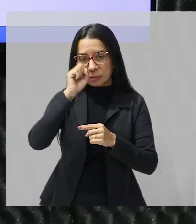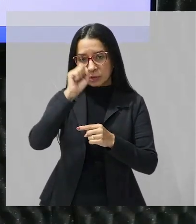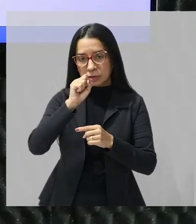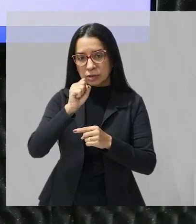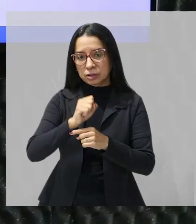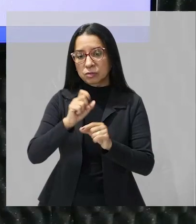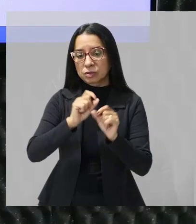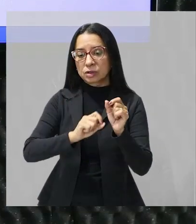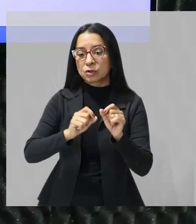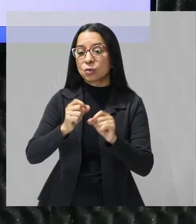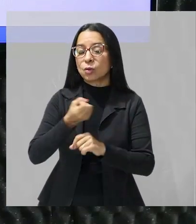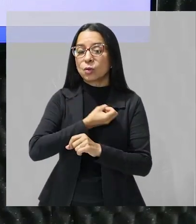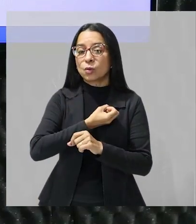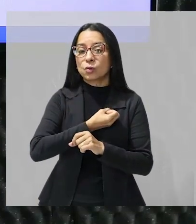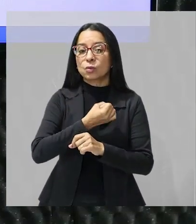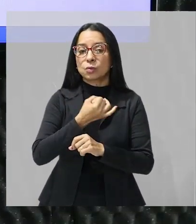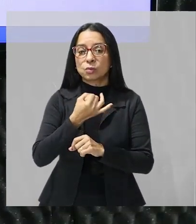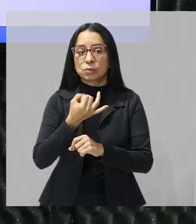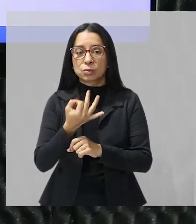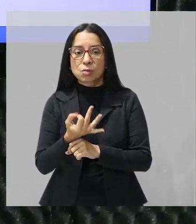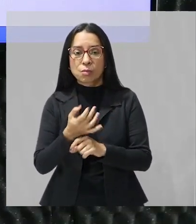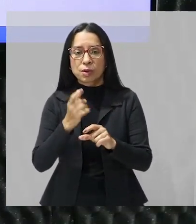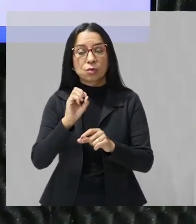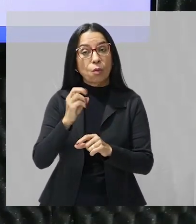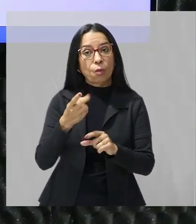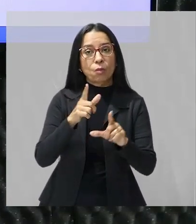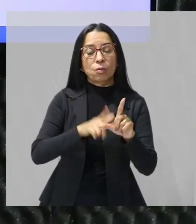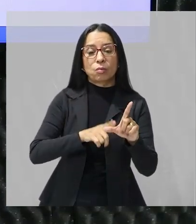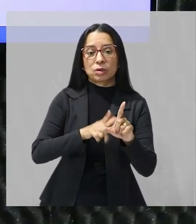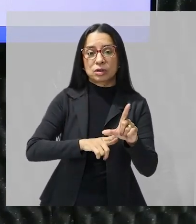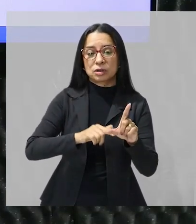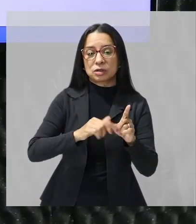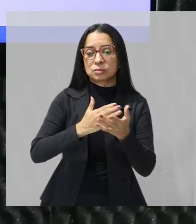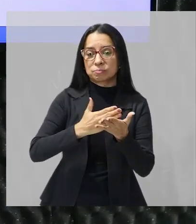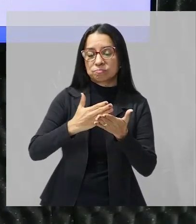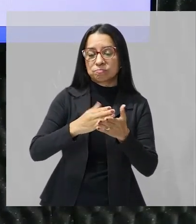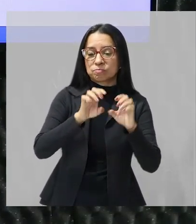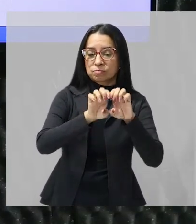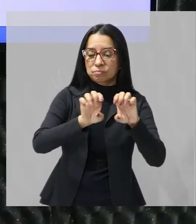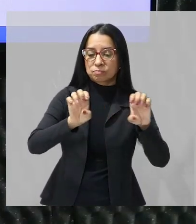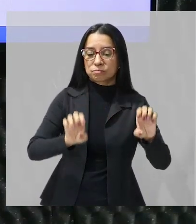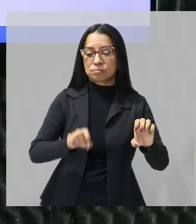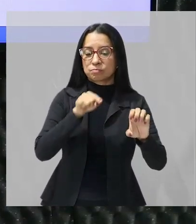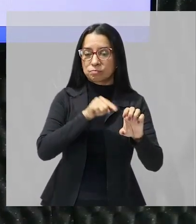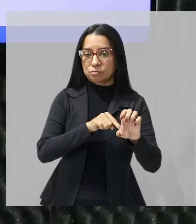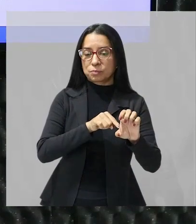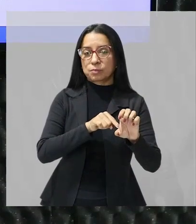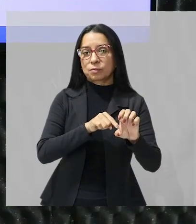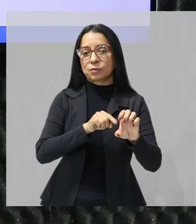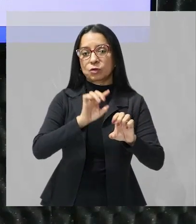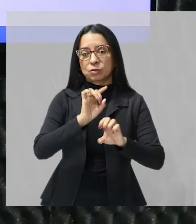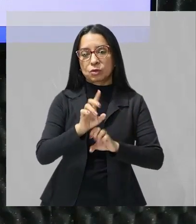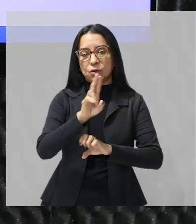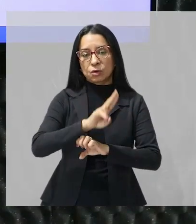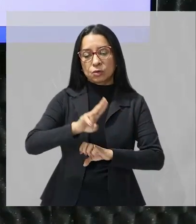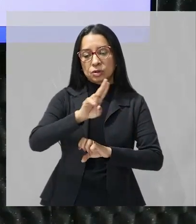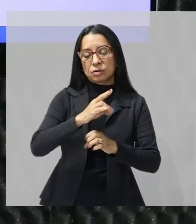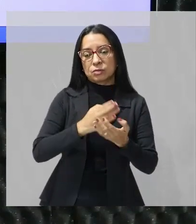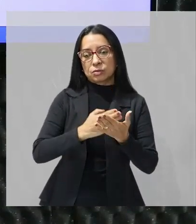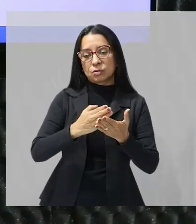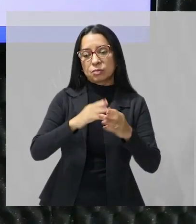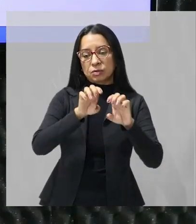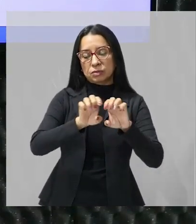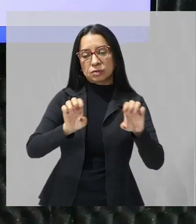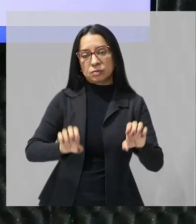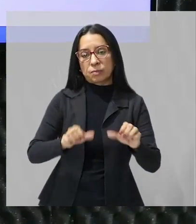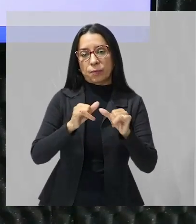maior grau vem logo no comecinho da expressão. Ó, o termo de maior grau é esse aqui, ó. Então, nós só colocamos ele no comecinho da expressão.